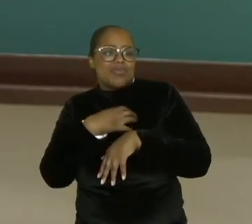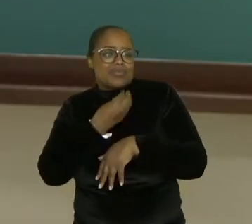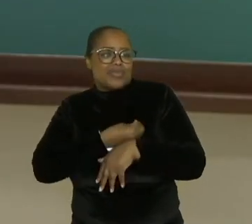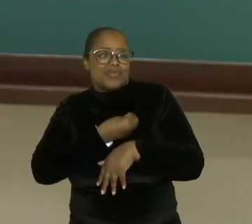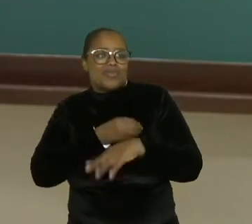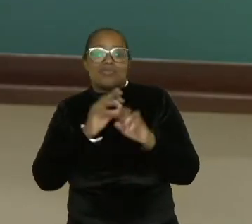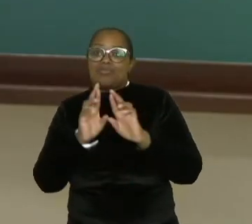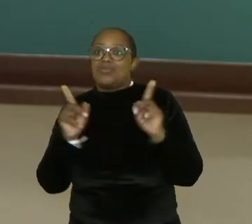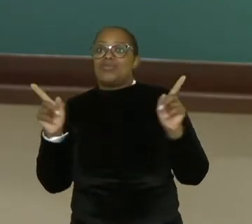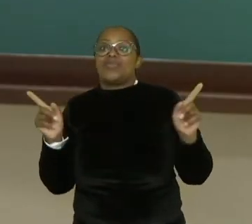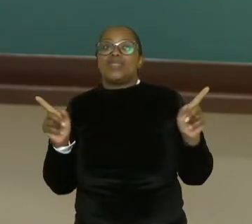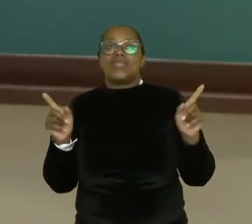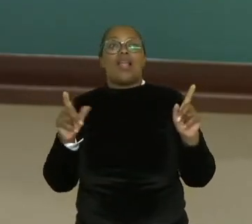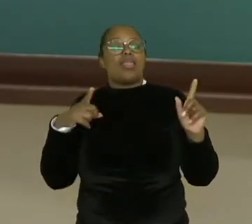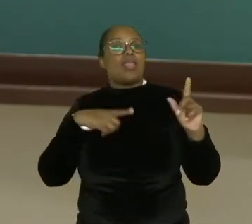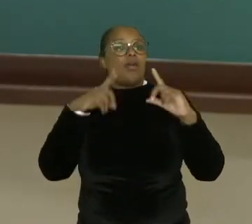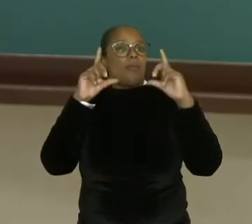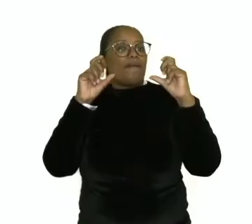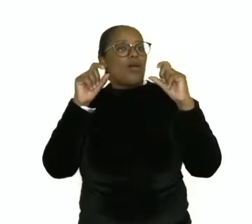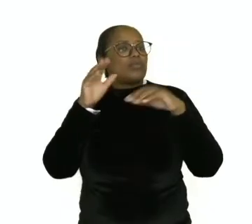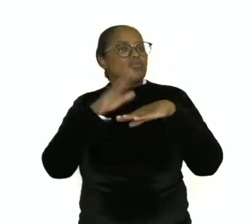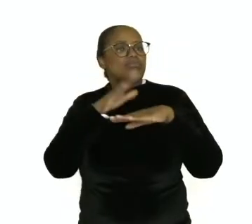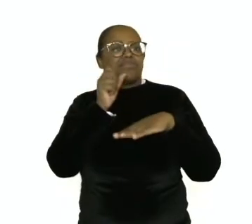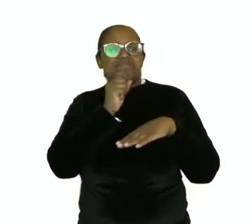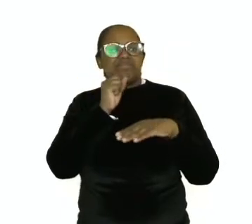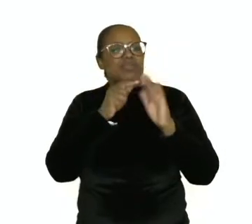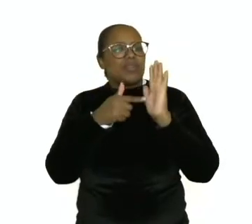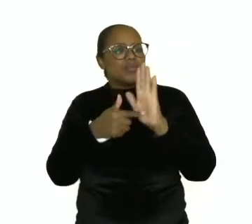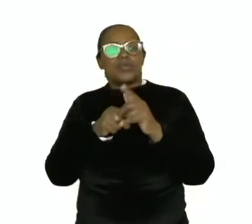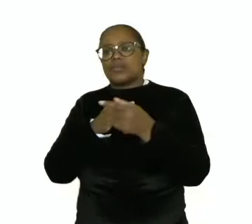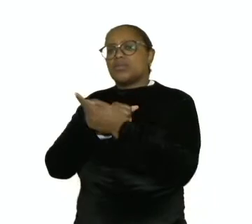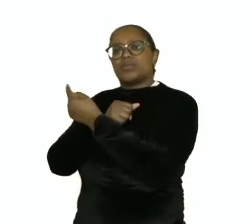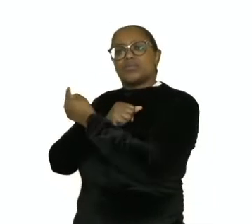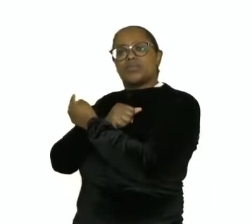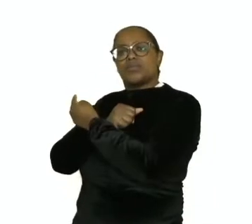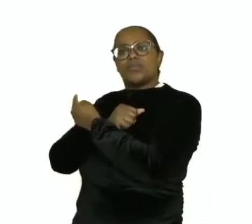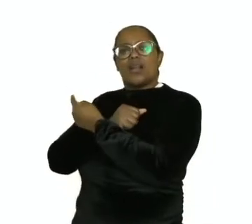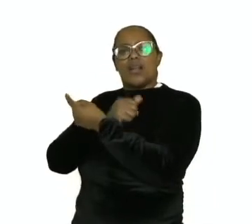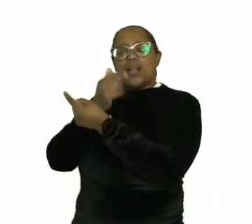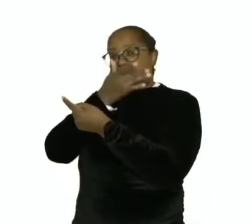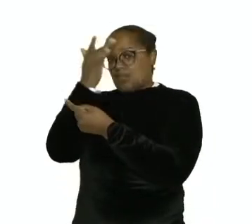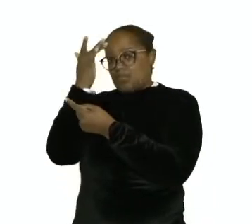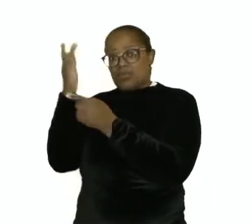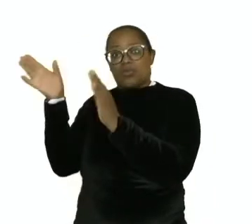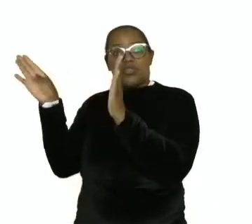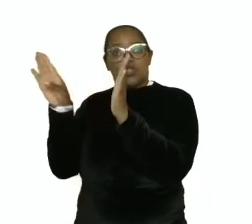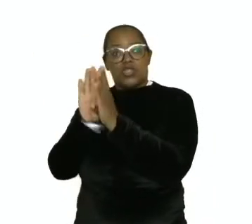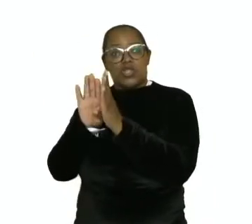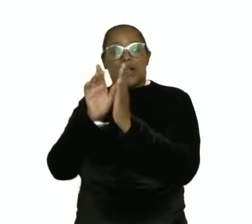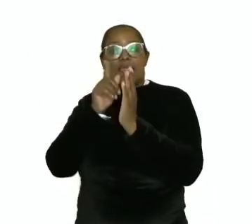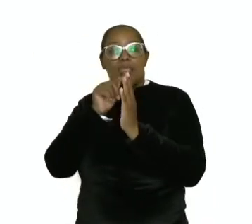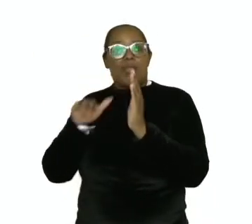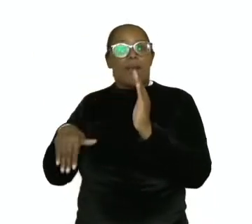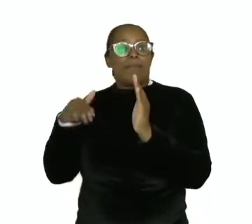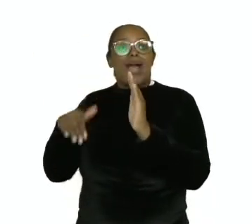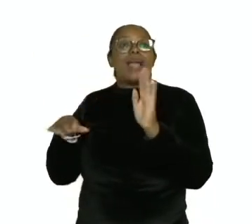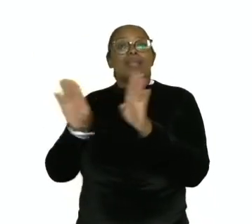Então, aqui, uma foto aqui mais antiga, né? Mostrando lá, ó, o pessoal aqui chegando e os surfistas ali,